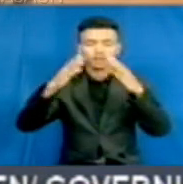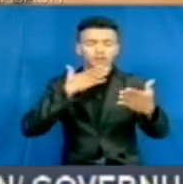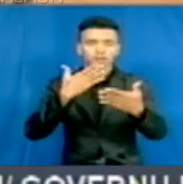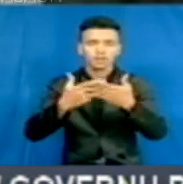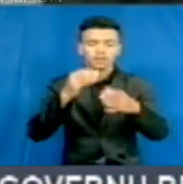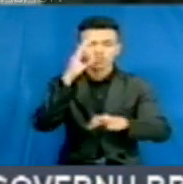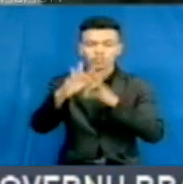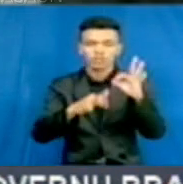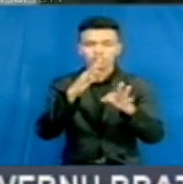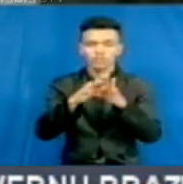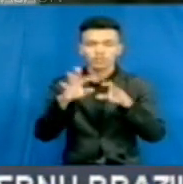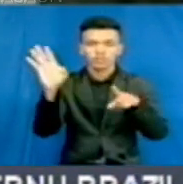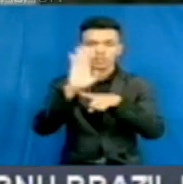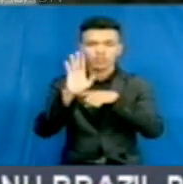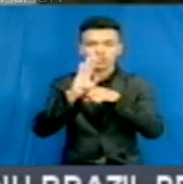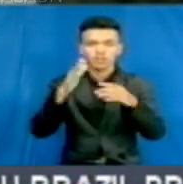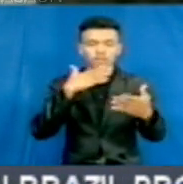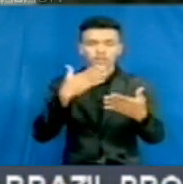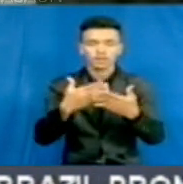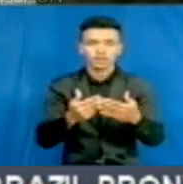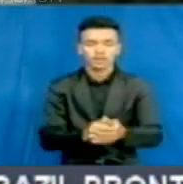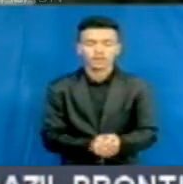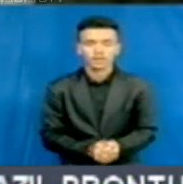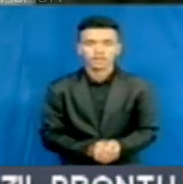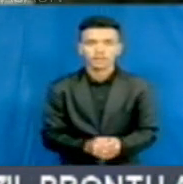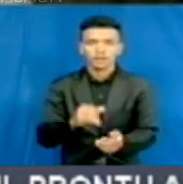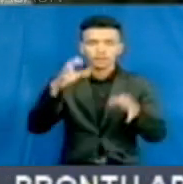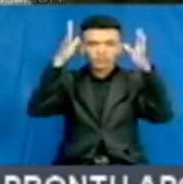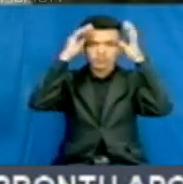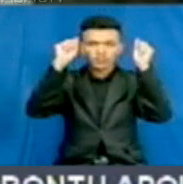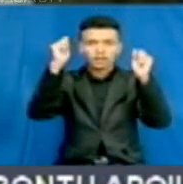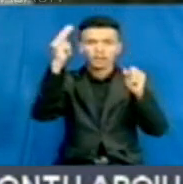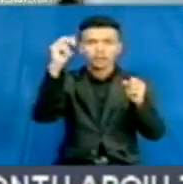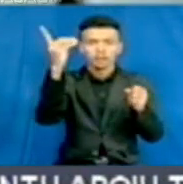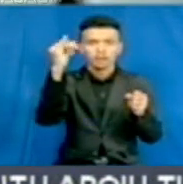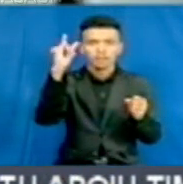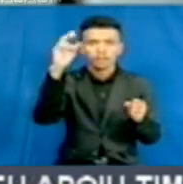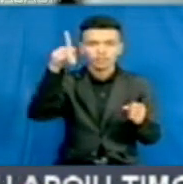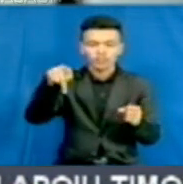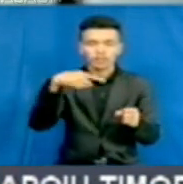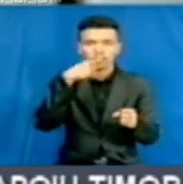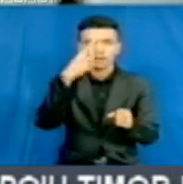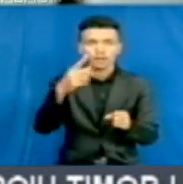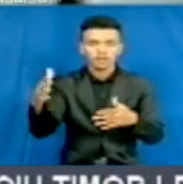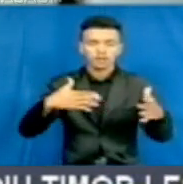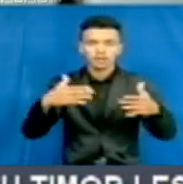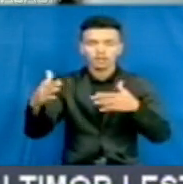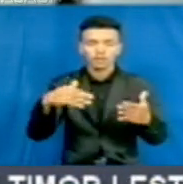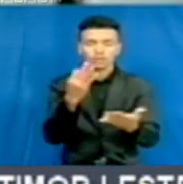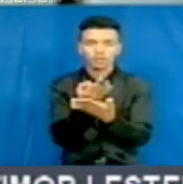onde garante investimento nebe qualidade. Enquanto, presidente, ANDIP afirma, se mobiliza